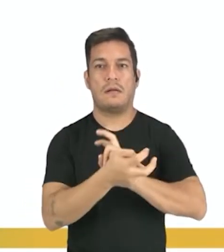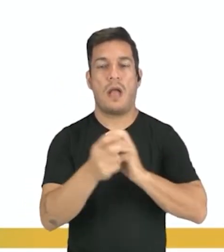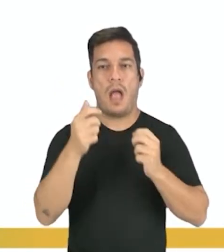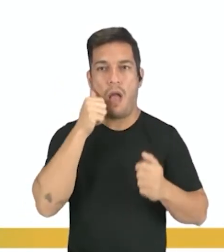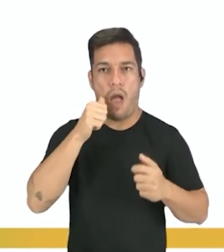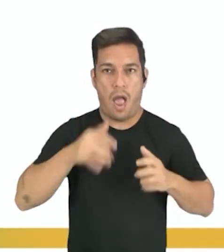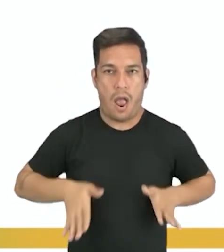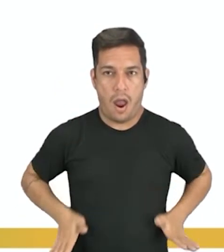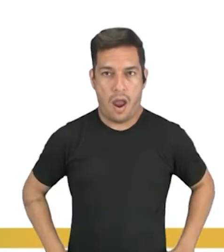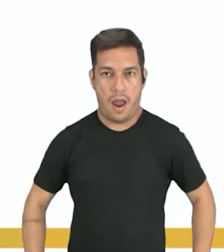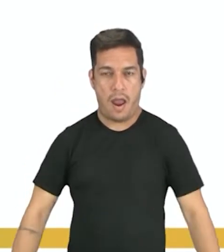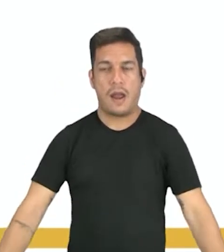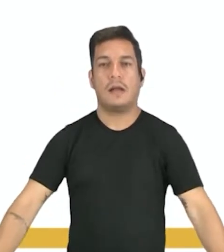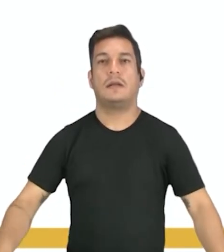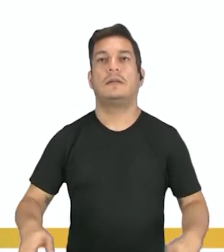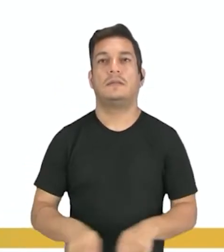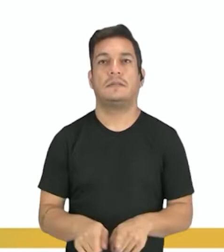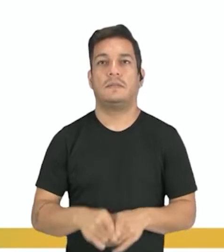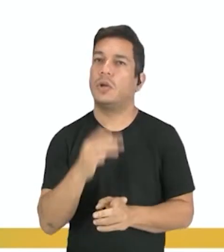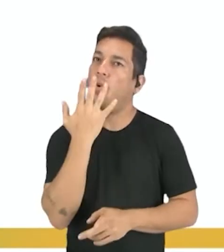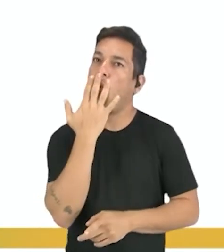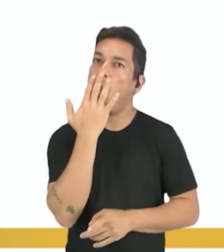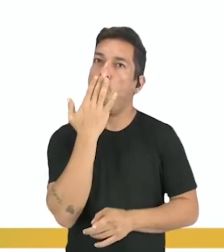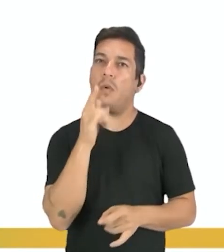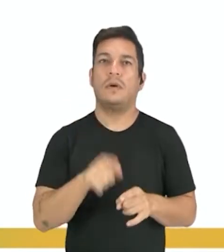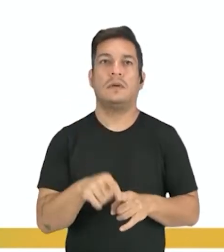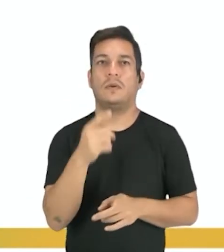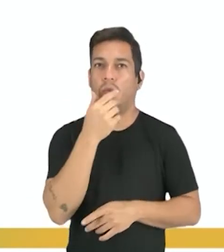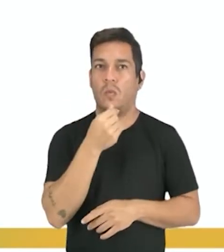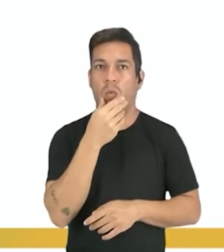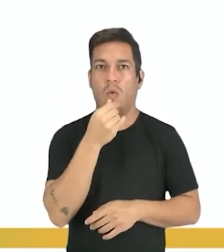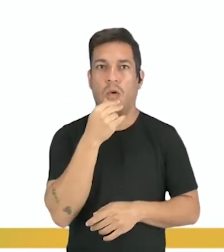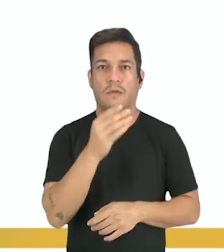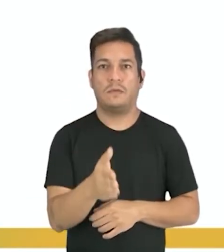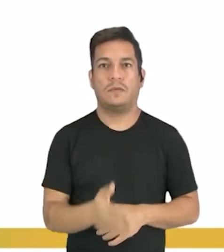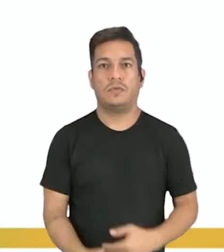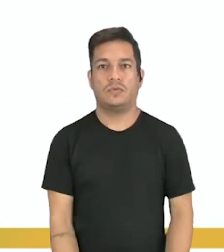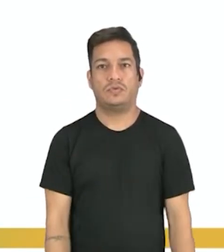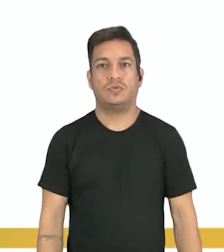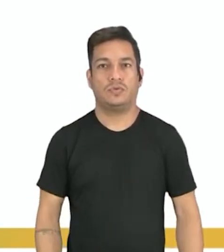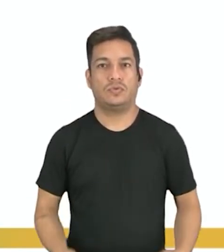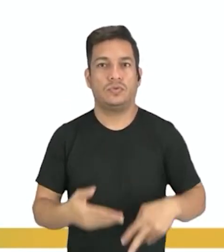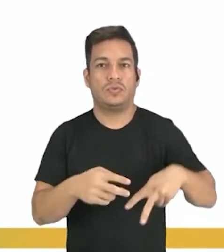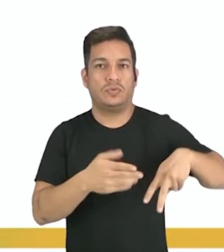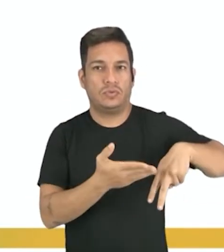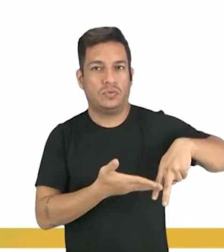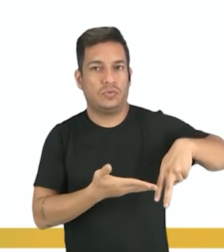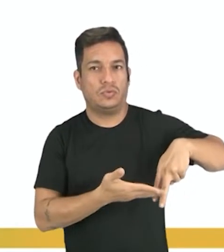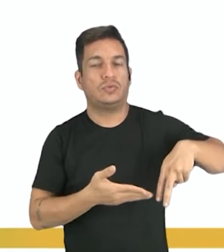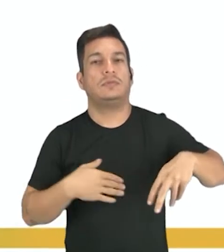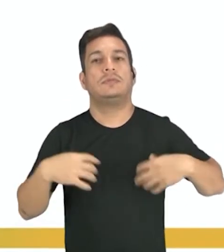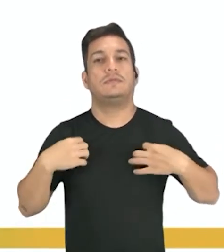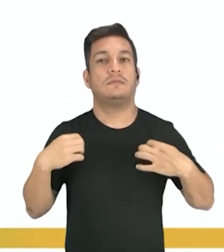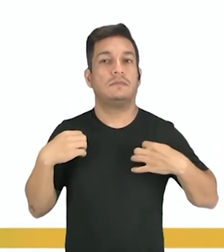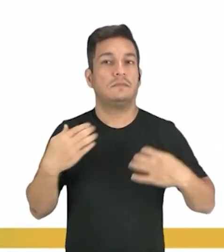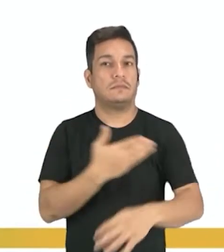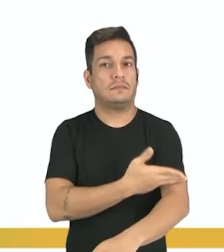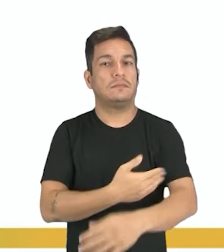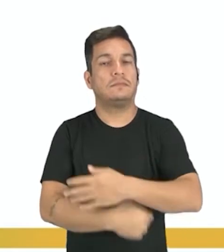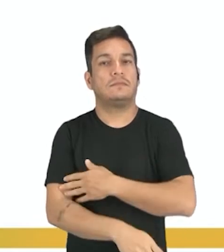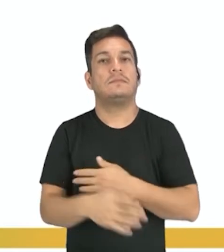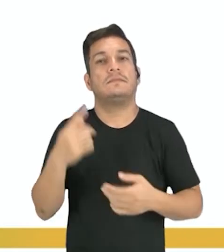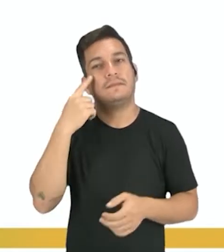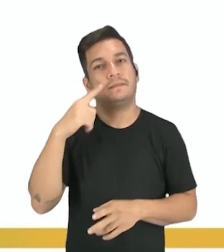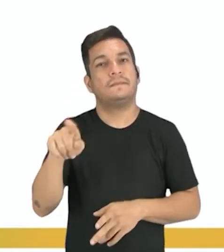vestem saia longas rodadas e bastante coloridas o nome de shorts e camisetas então a gente pode